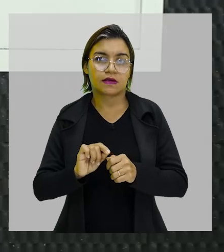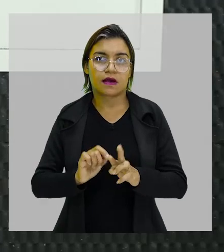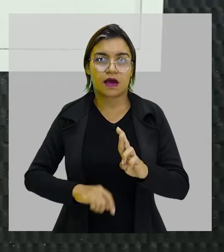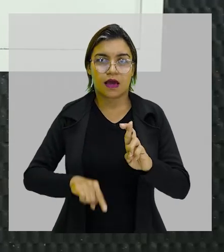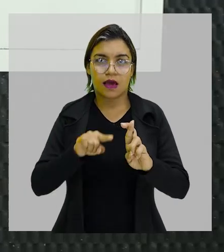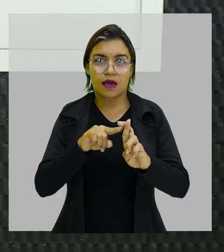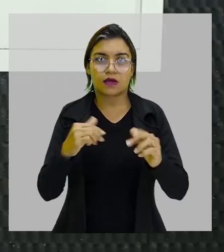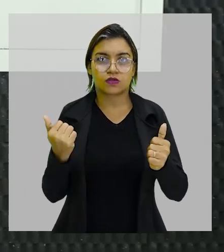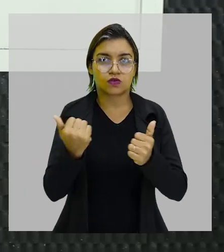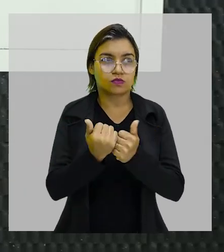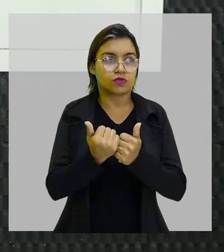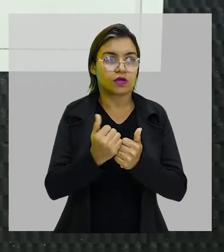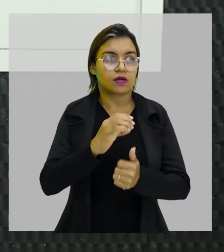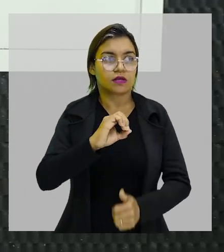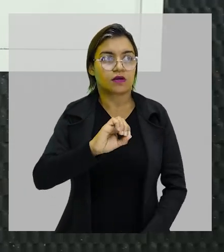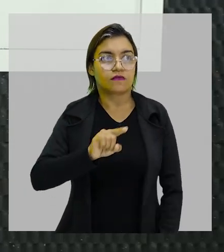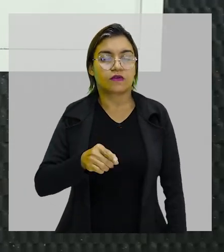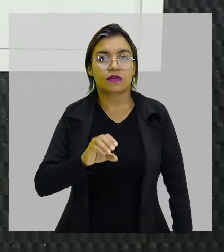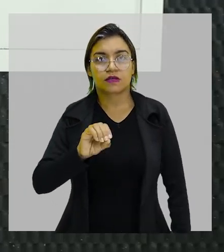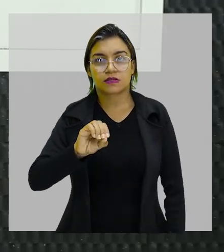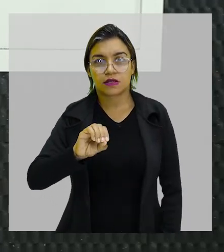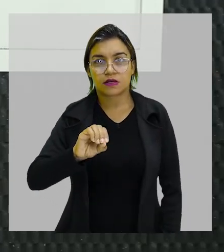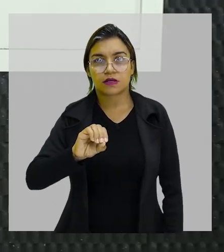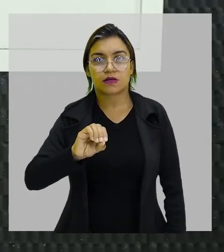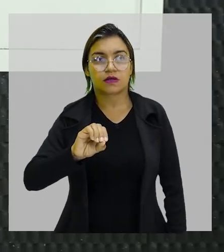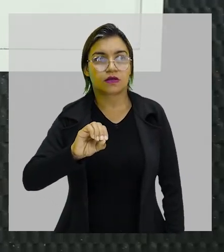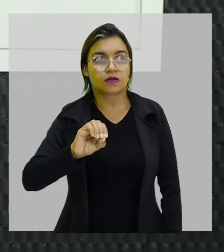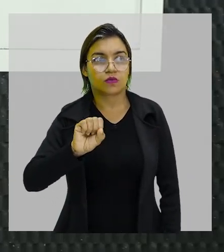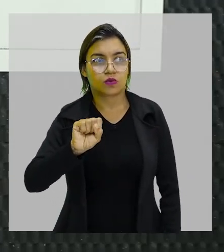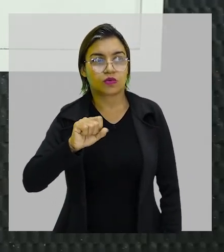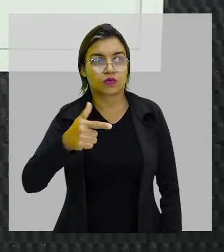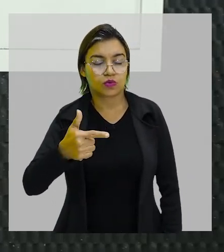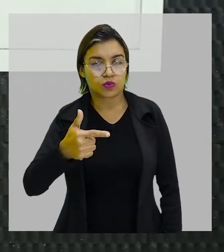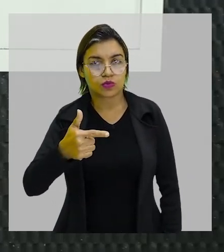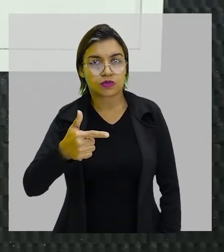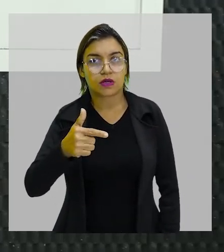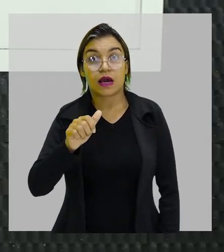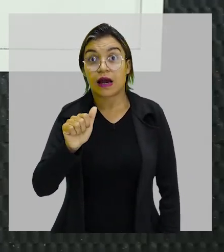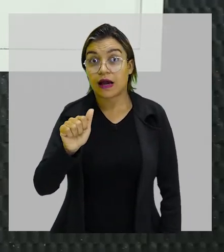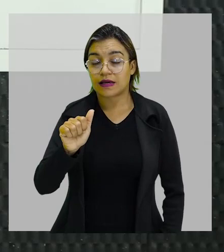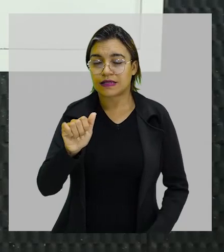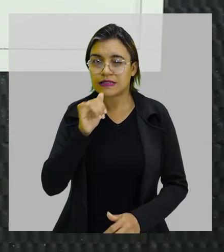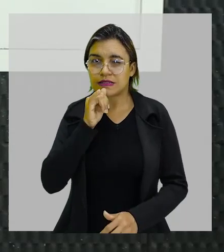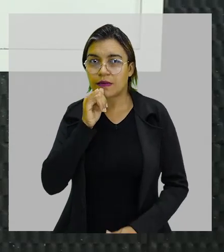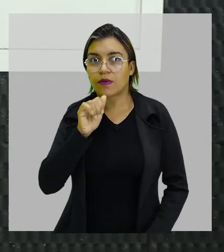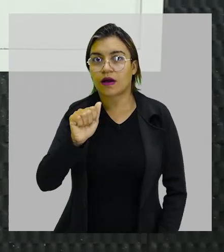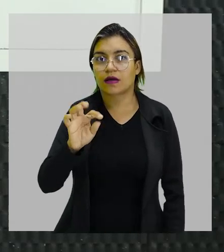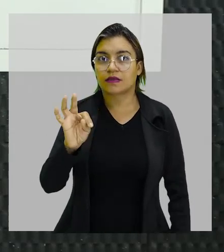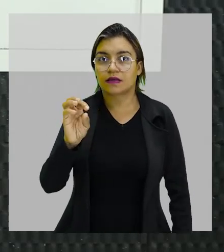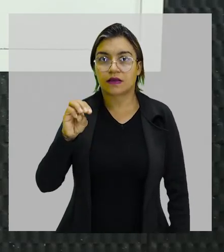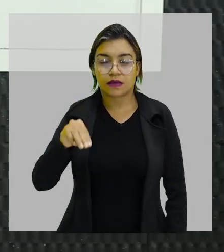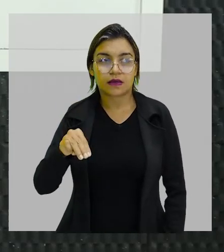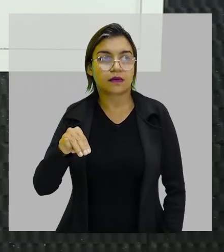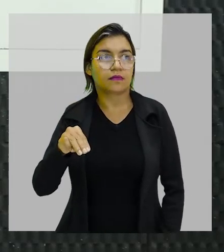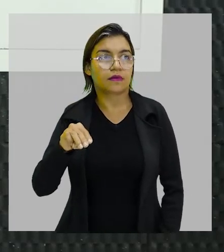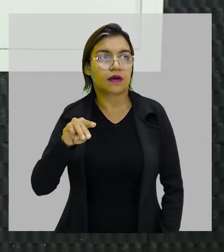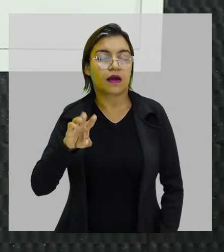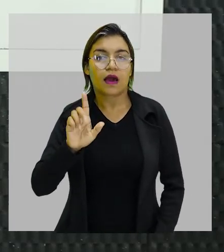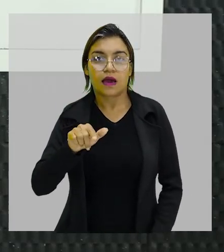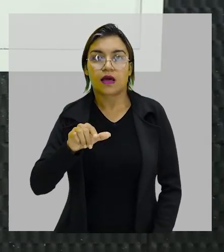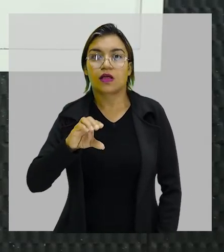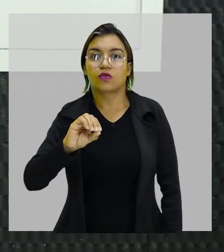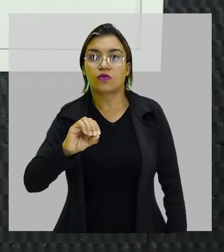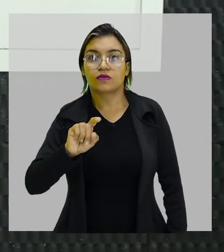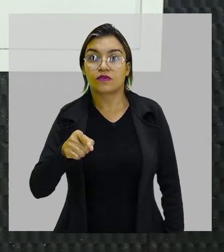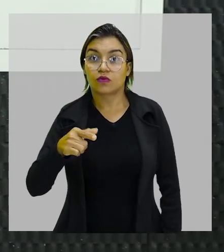R vai colocar o 0,082, no lugar do ATM você vai colocar 12,9, porque ele está em ATM, no